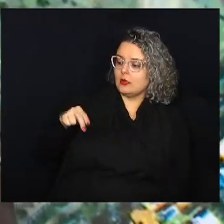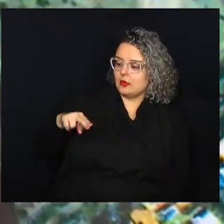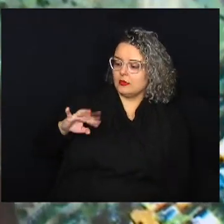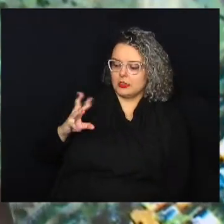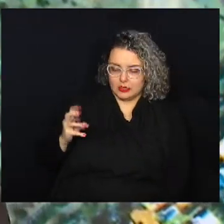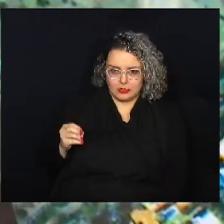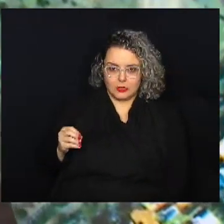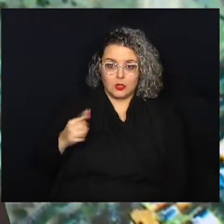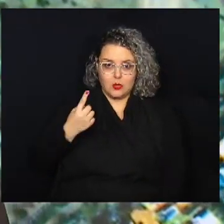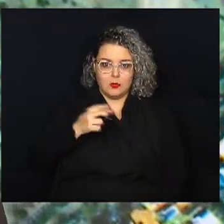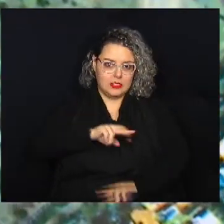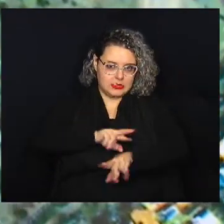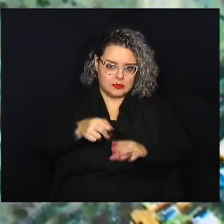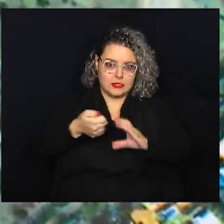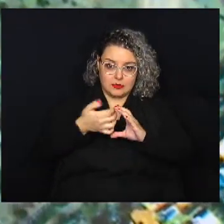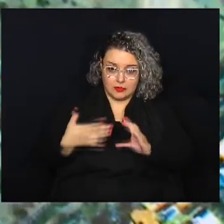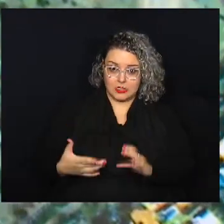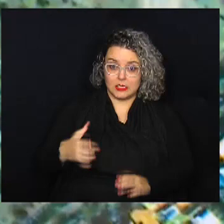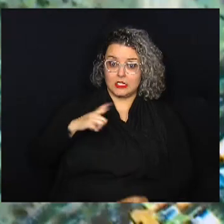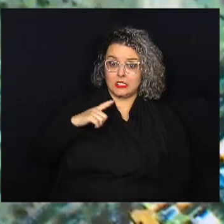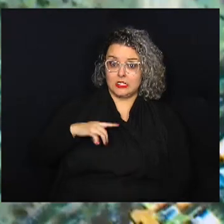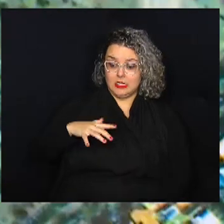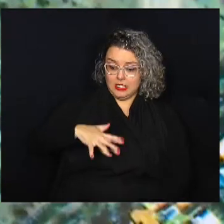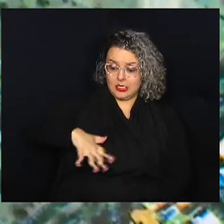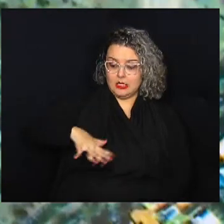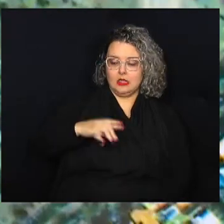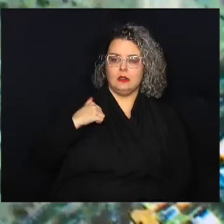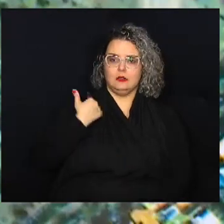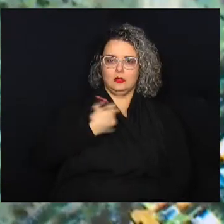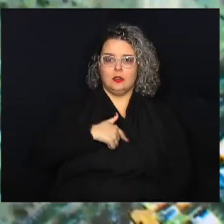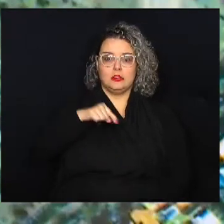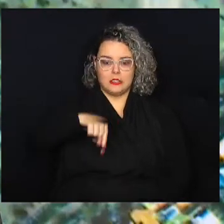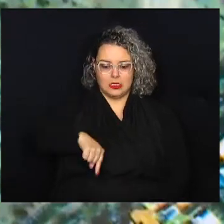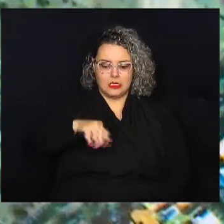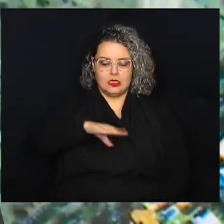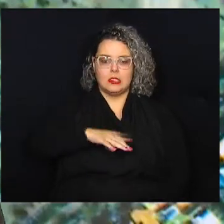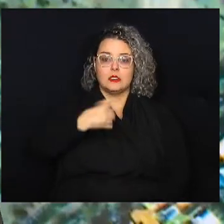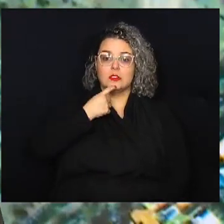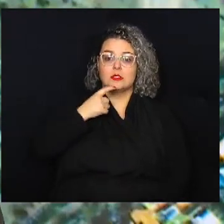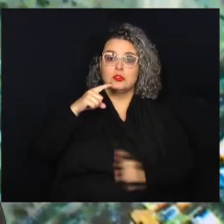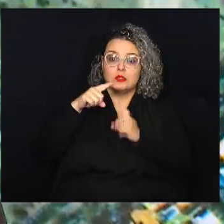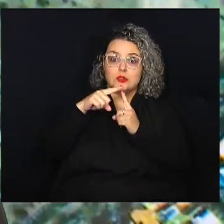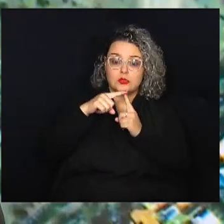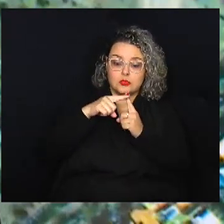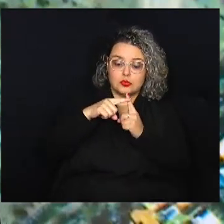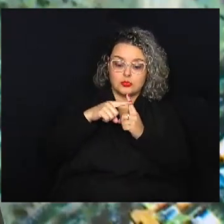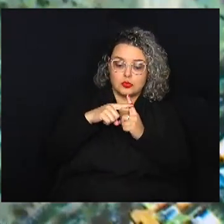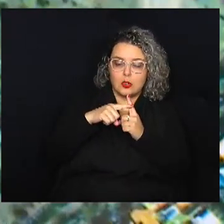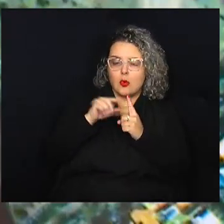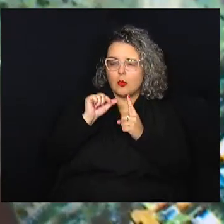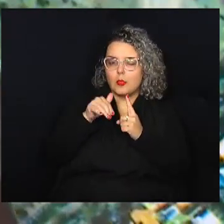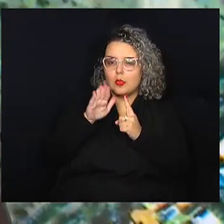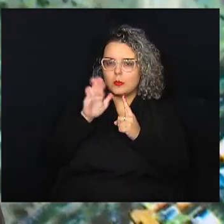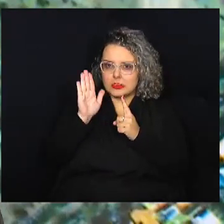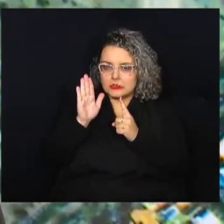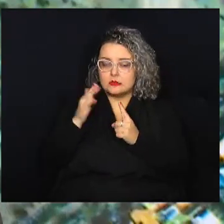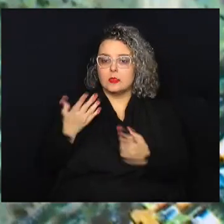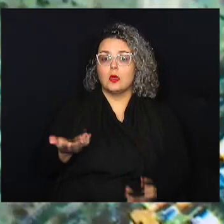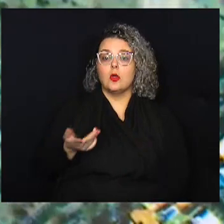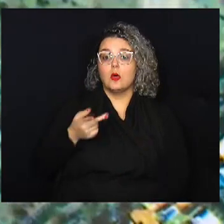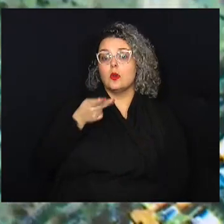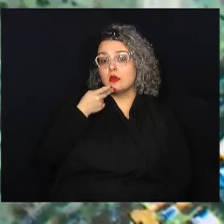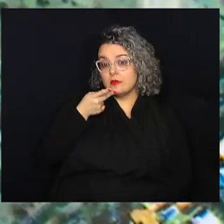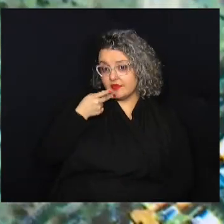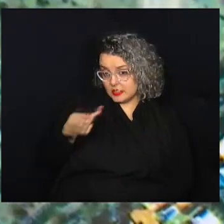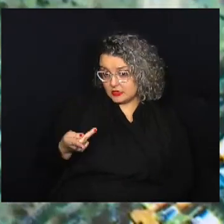das características que ele tem sobre a nossa região aqui, Campinas, é temperaturas ligeiramente acima da média. Então, isso é o que a gente falou